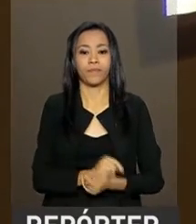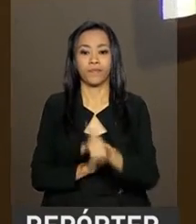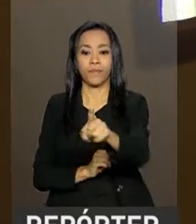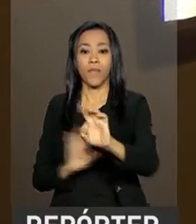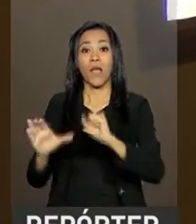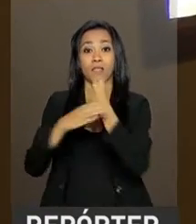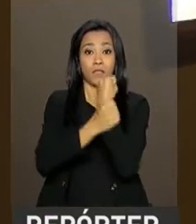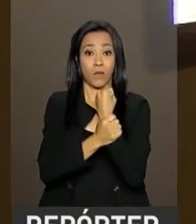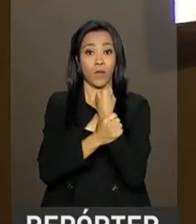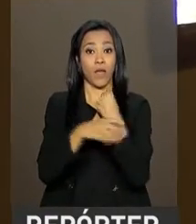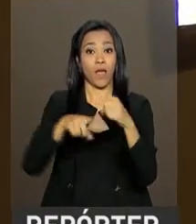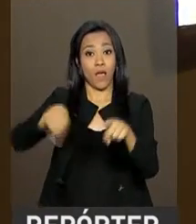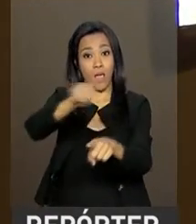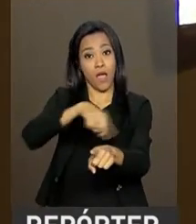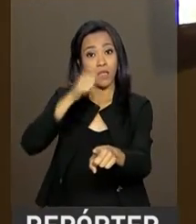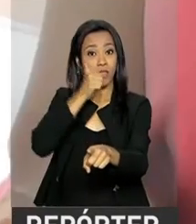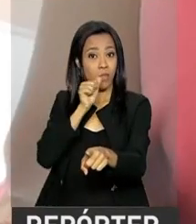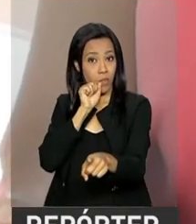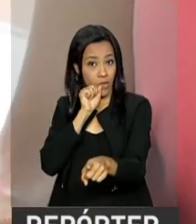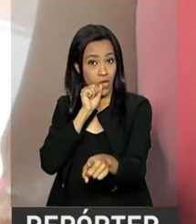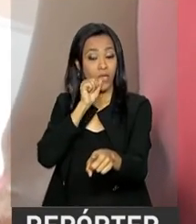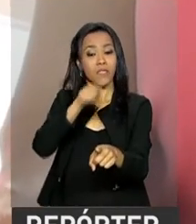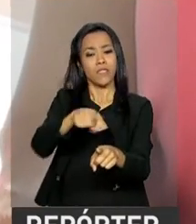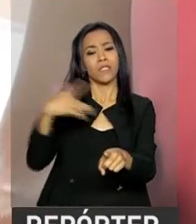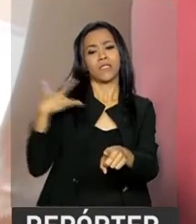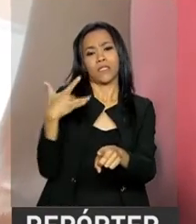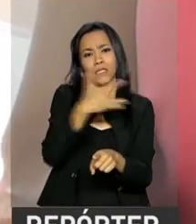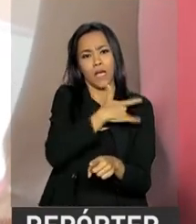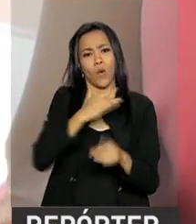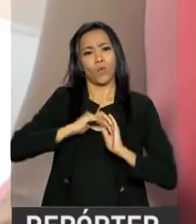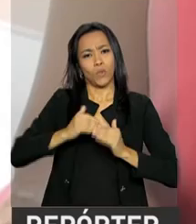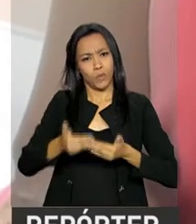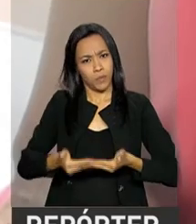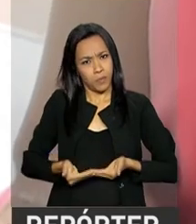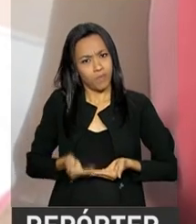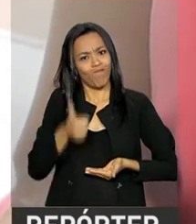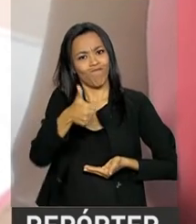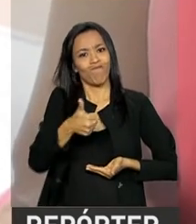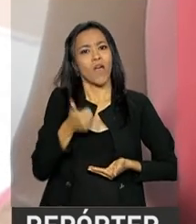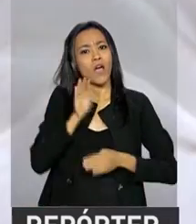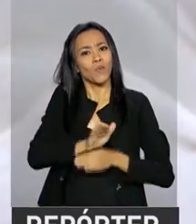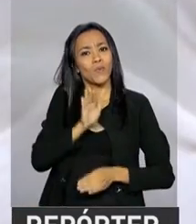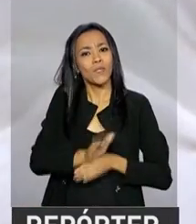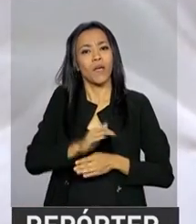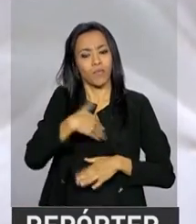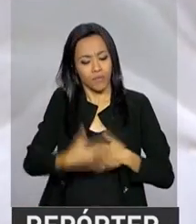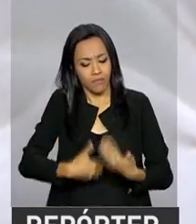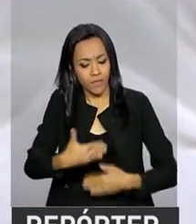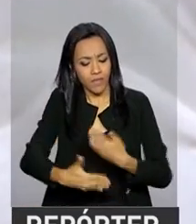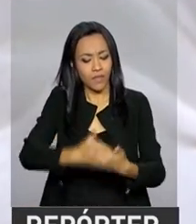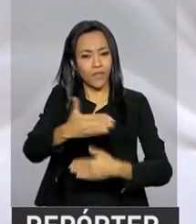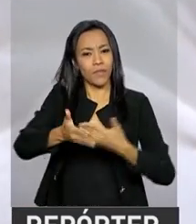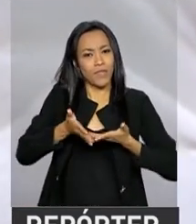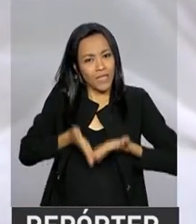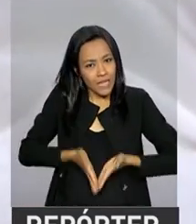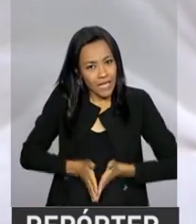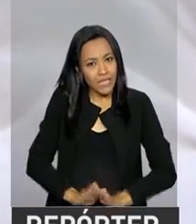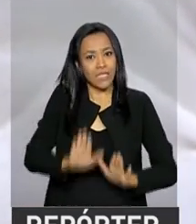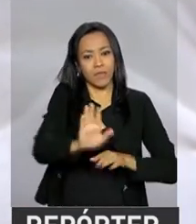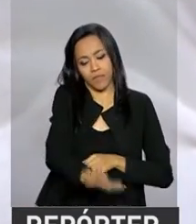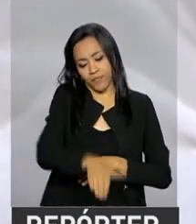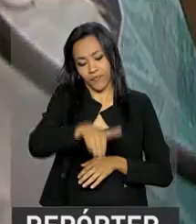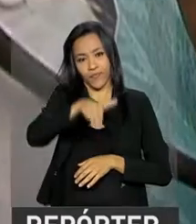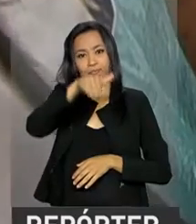Garantir às futuras mamães mais saúde na gestação, contribuir para o desenvolvimento dos bebês desde o nascimento até